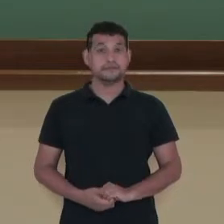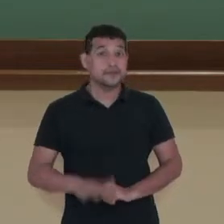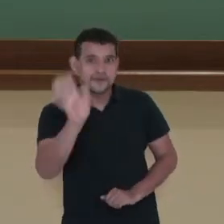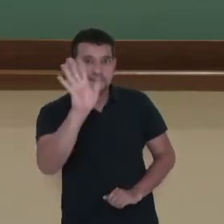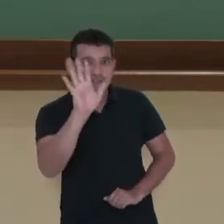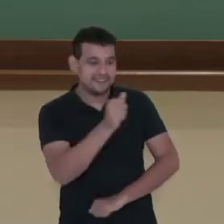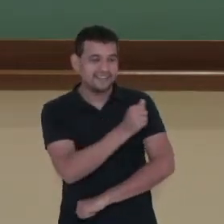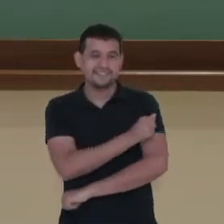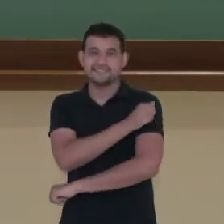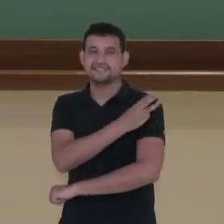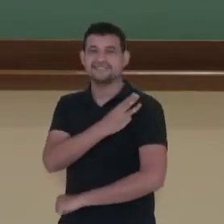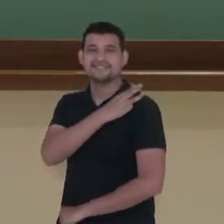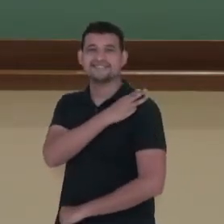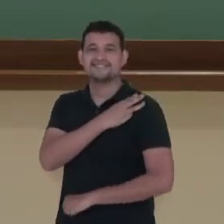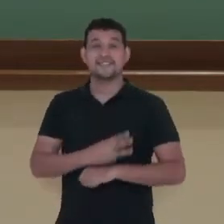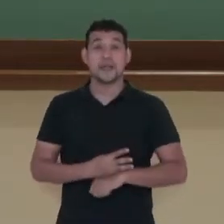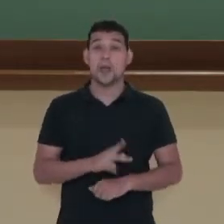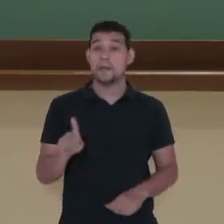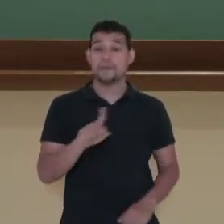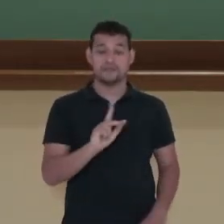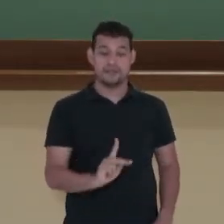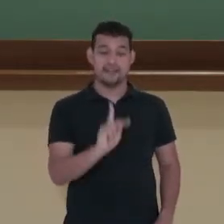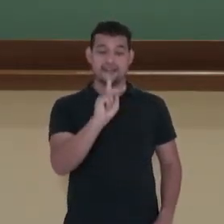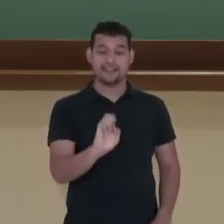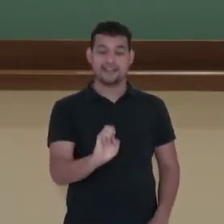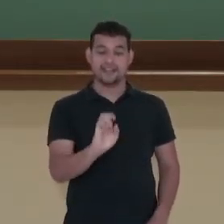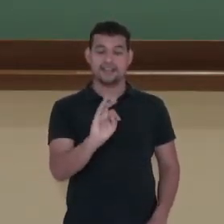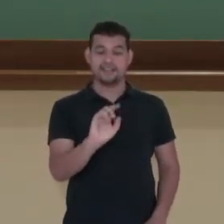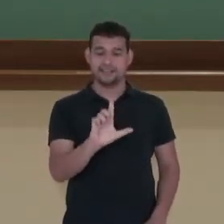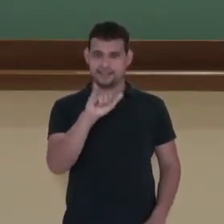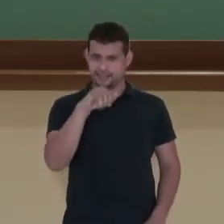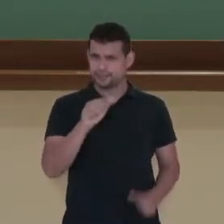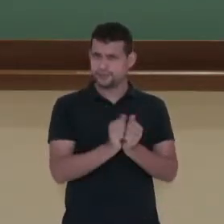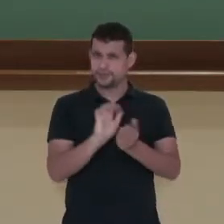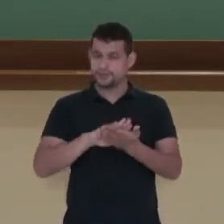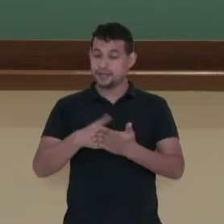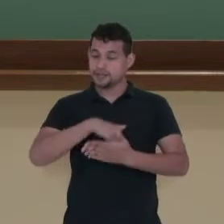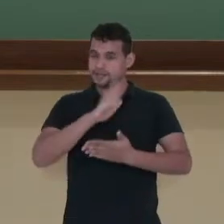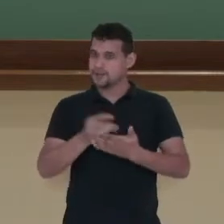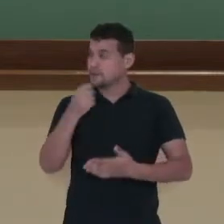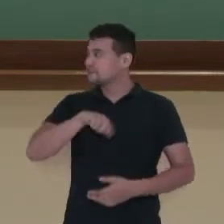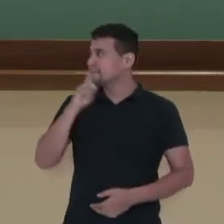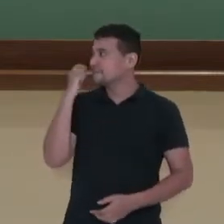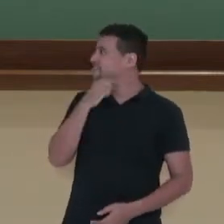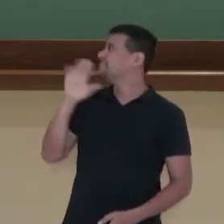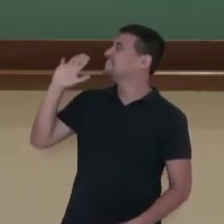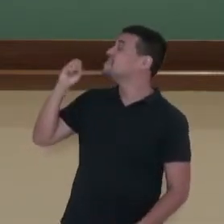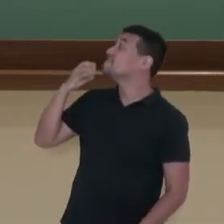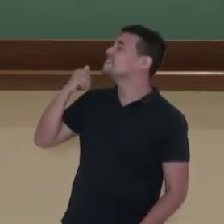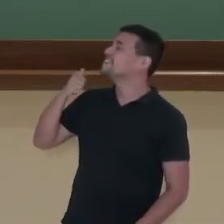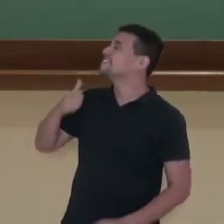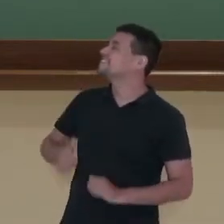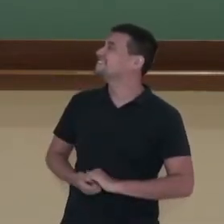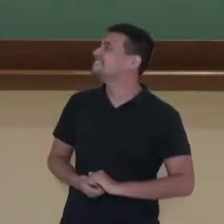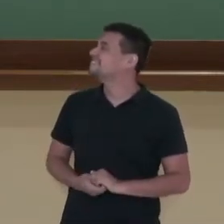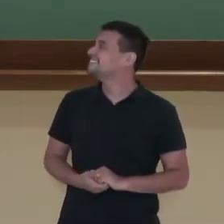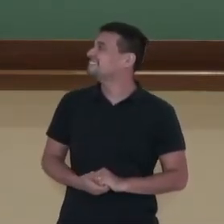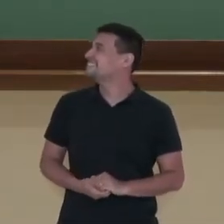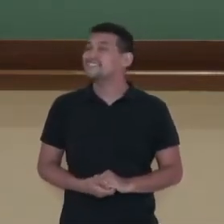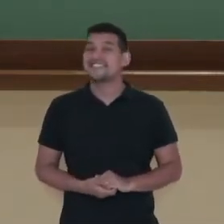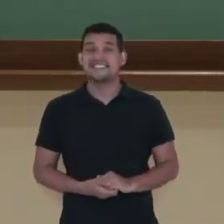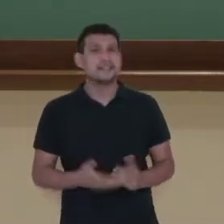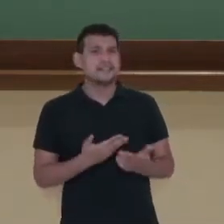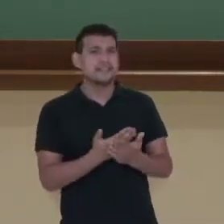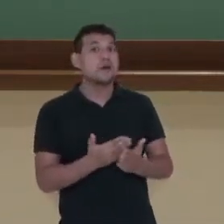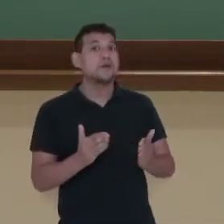Olá, estudantes da terceira série. Eu sou a professora Kathleen e esse é o professor Kelvin. Oi, professor Kelvin. E